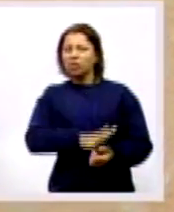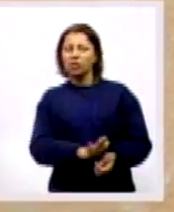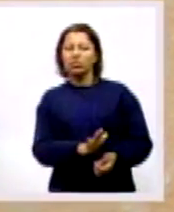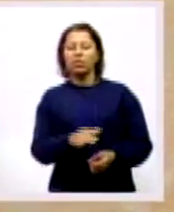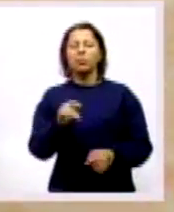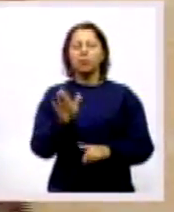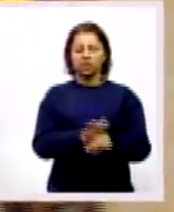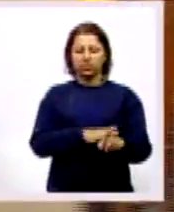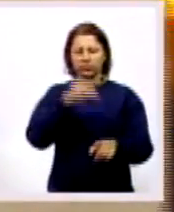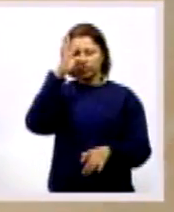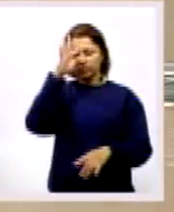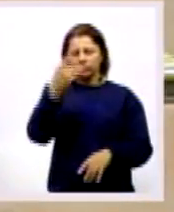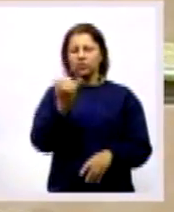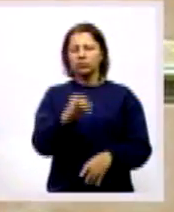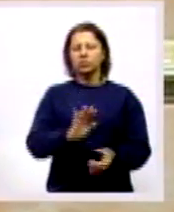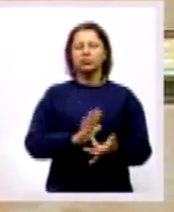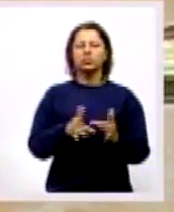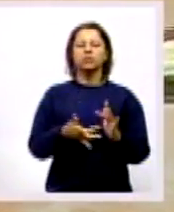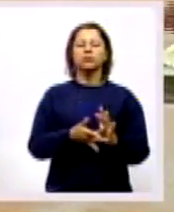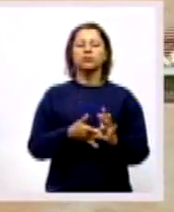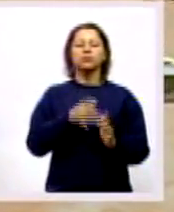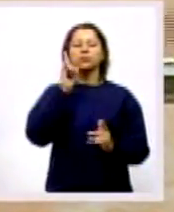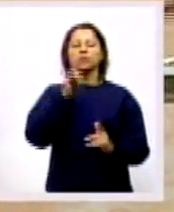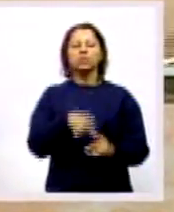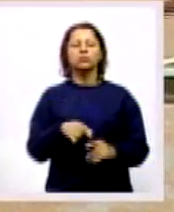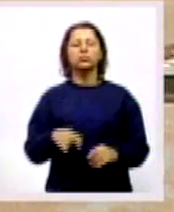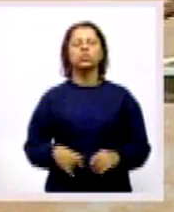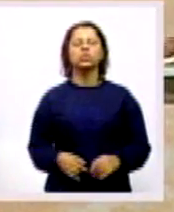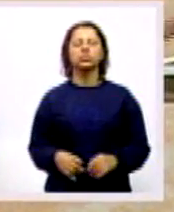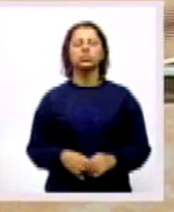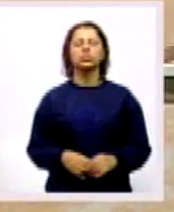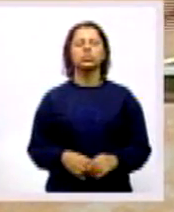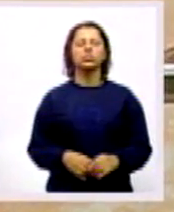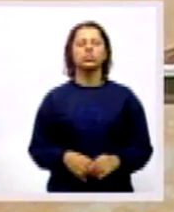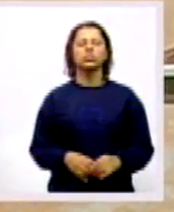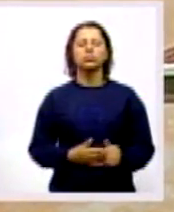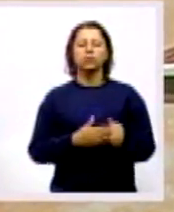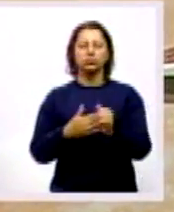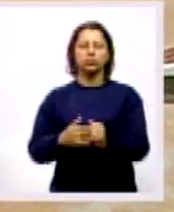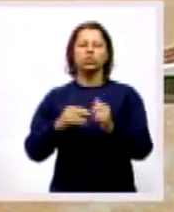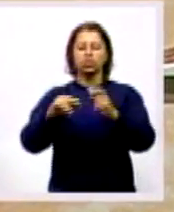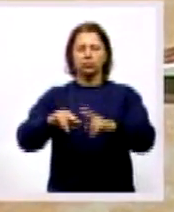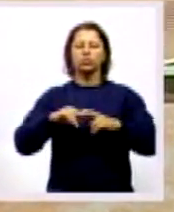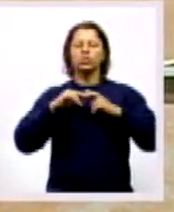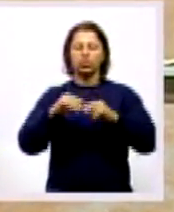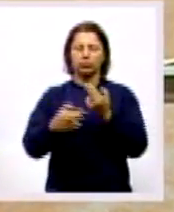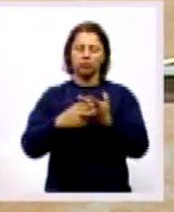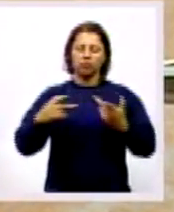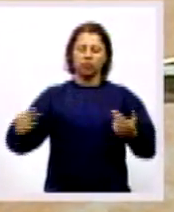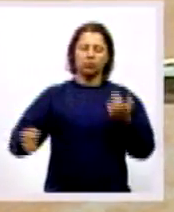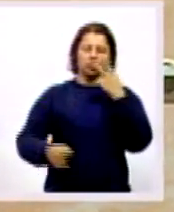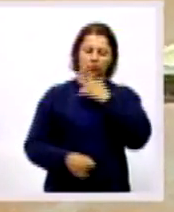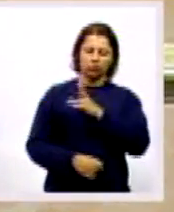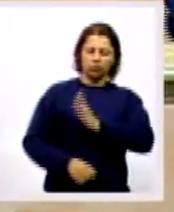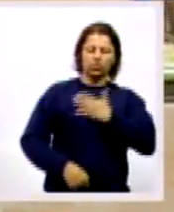Você já imaginou? Se Jesus fosse vítima, se deixasse levar por aquilo que era humano nele, pela visão preconceituosa, quem que ele